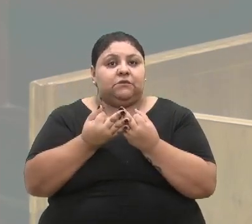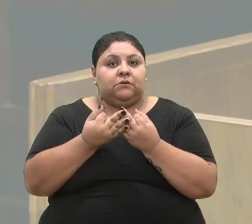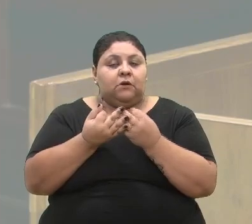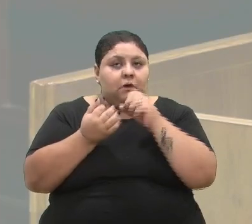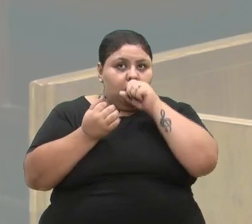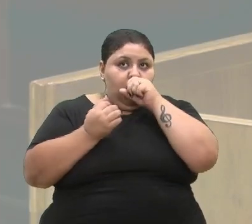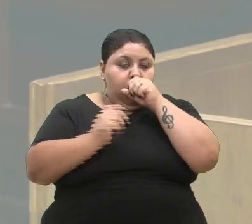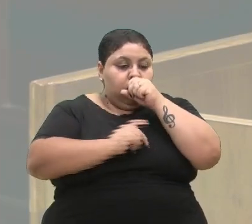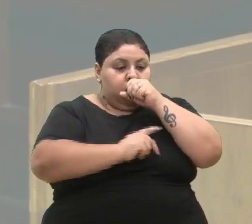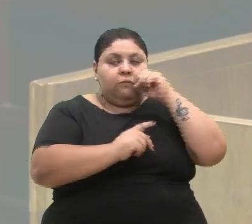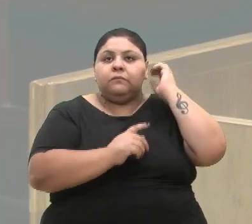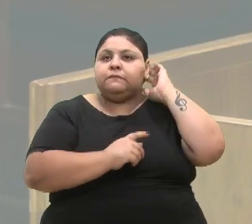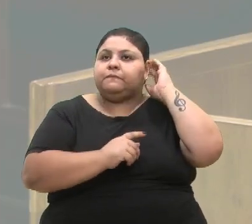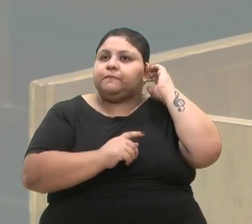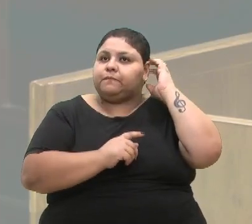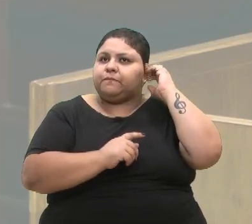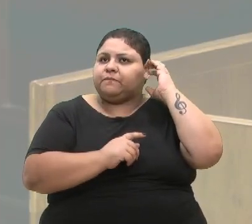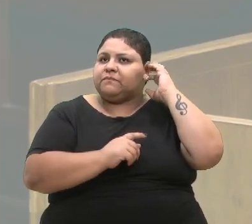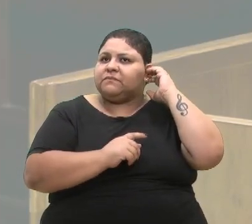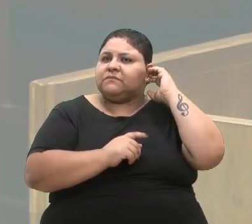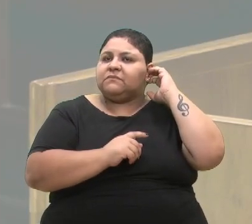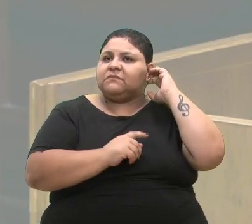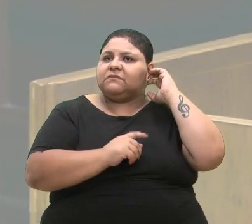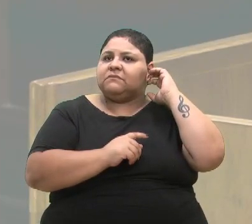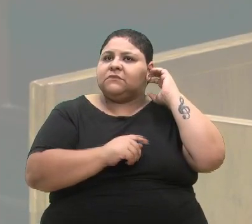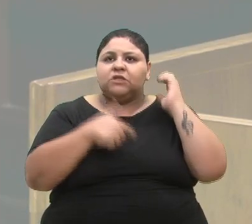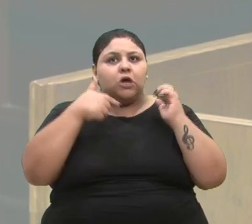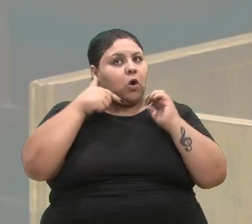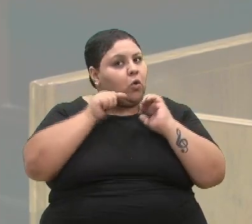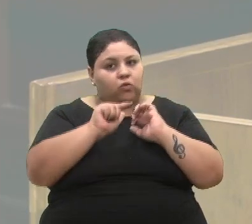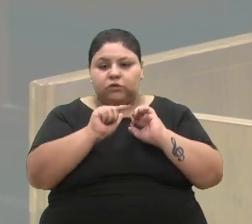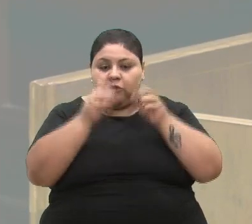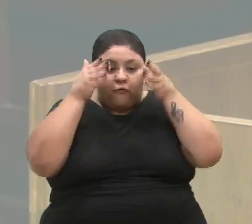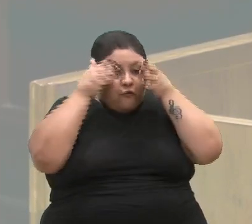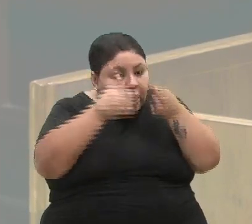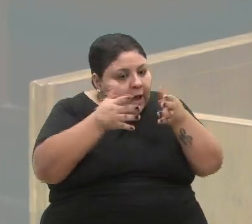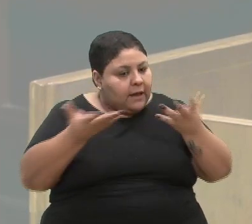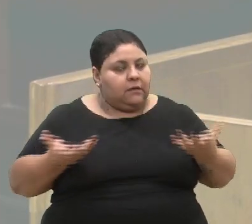Senhor presidente, eu não consigo me concentrar, senhor presidente.